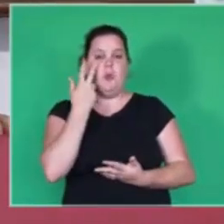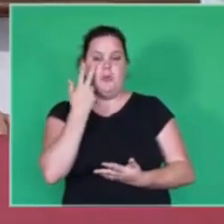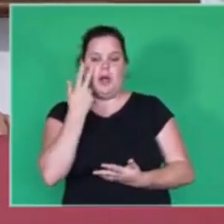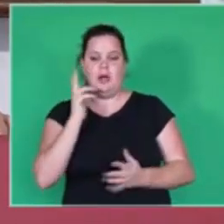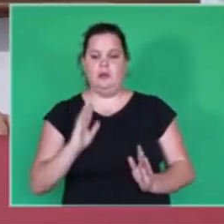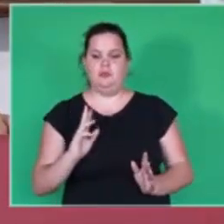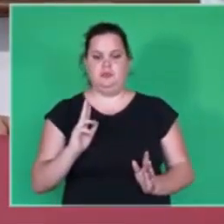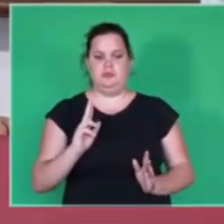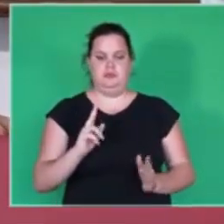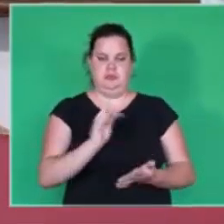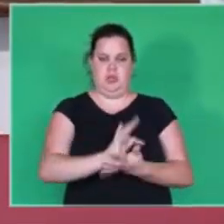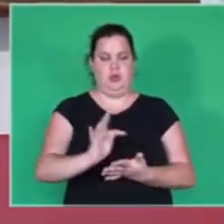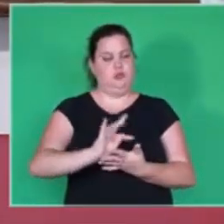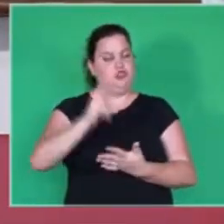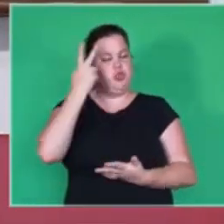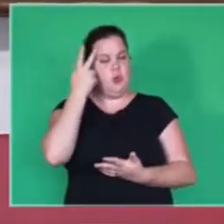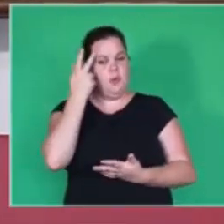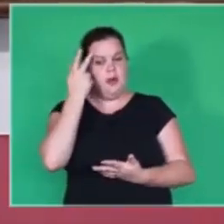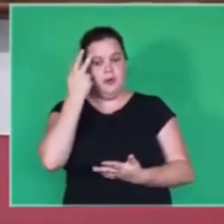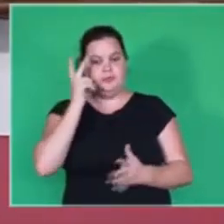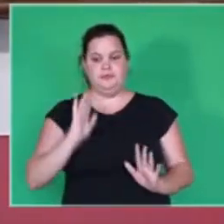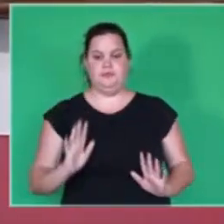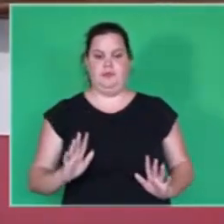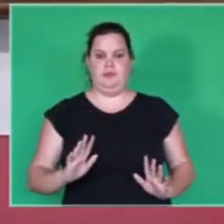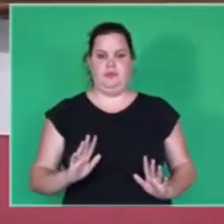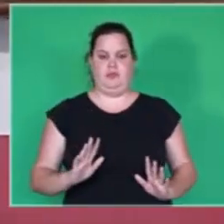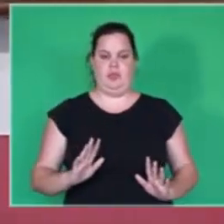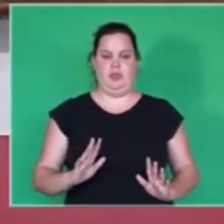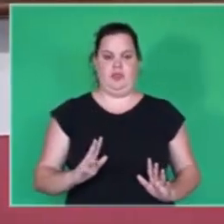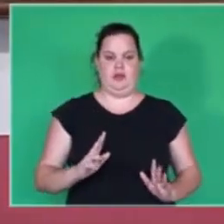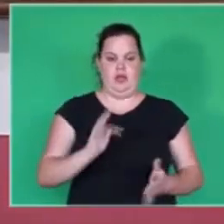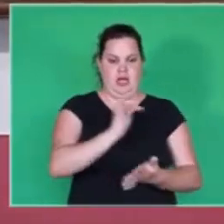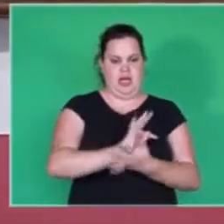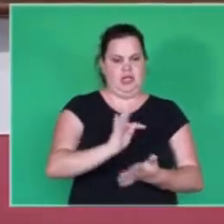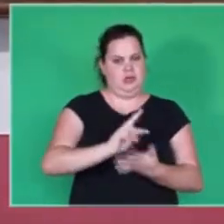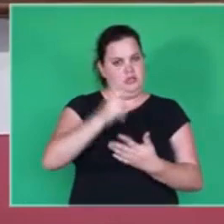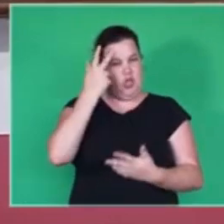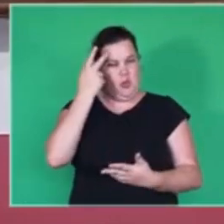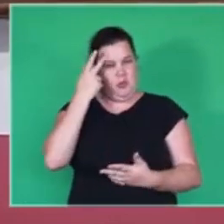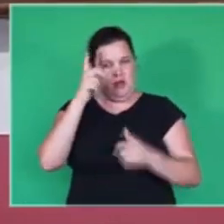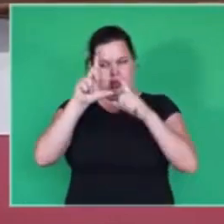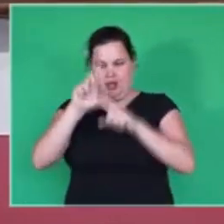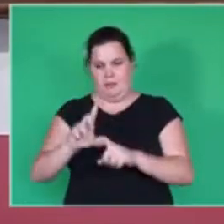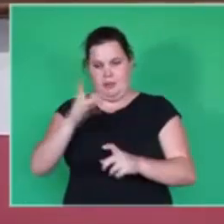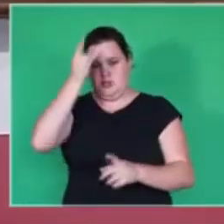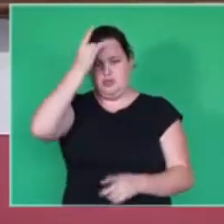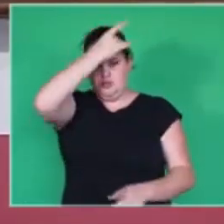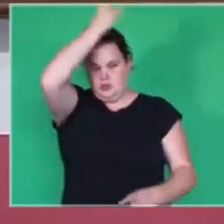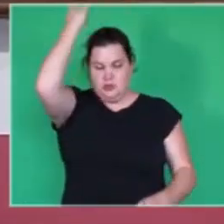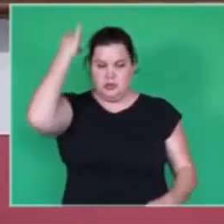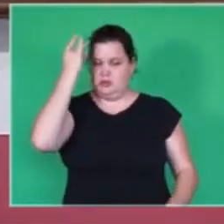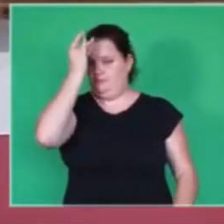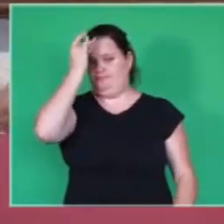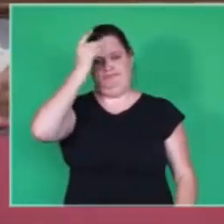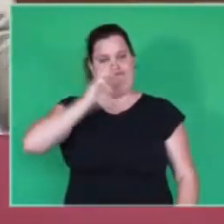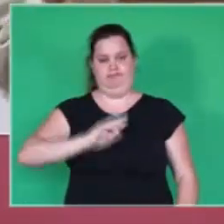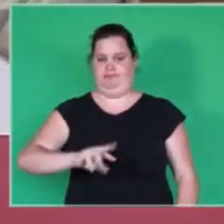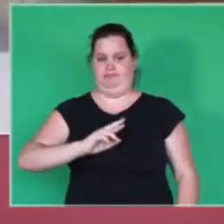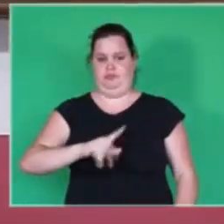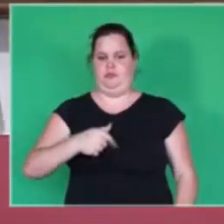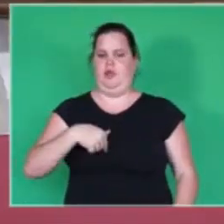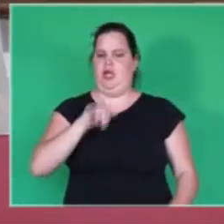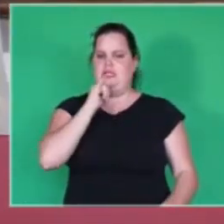teologia natural, ela não depende do Espírito Santo. Eu digo o seguinte, Deus